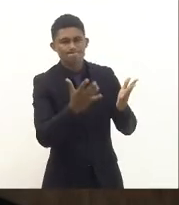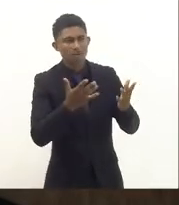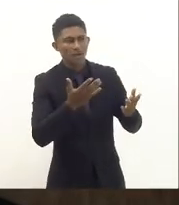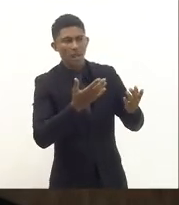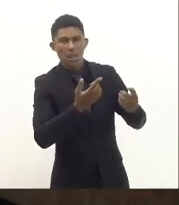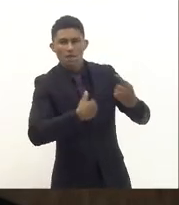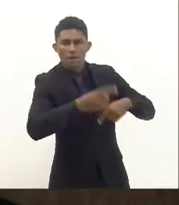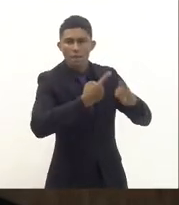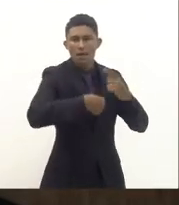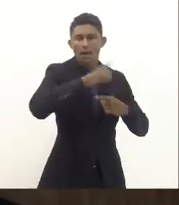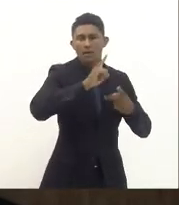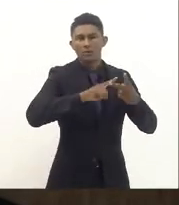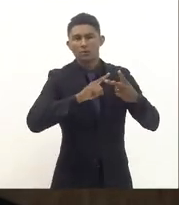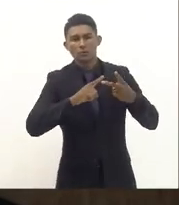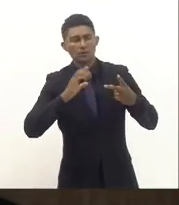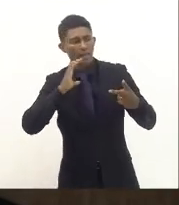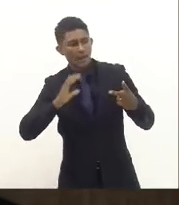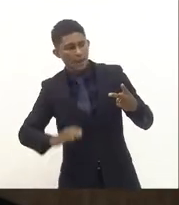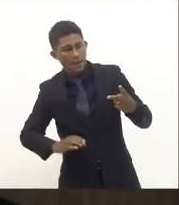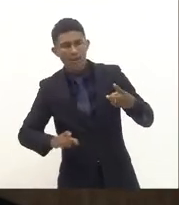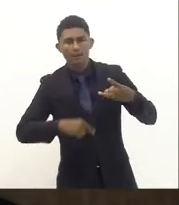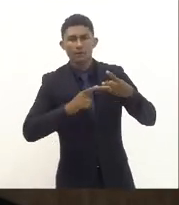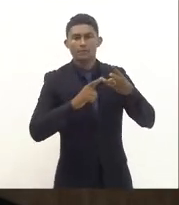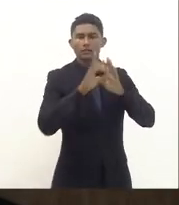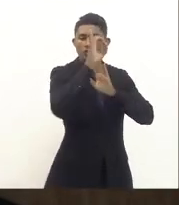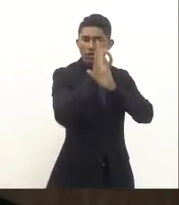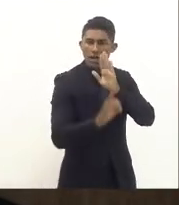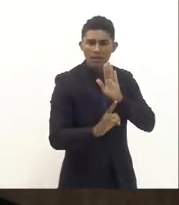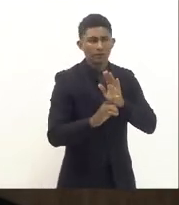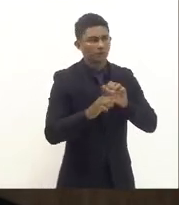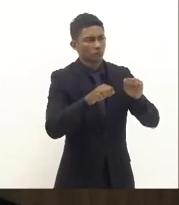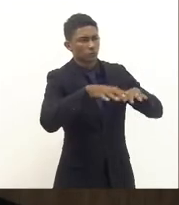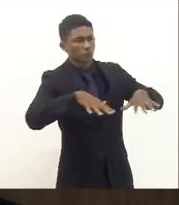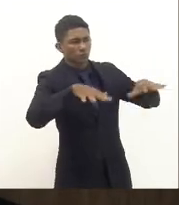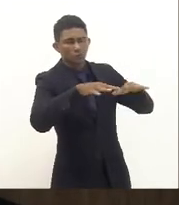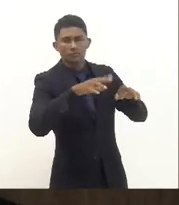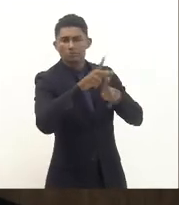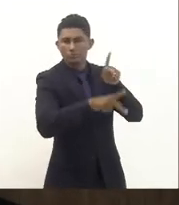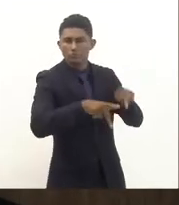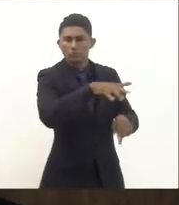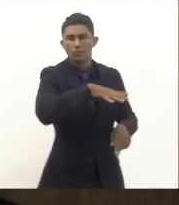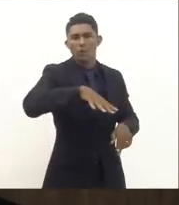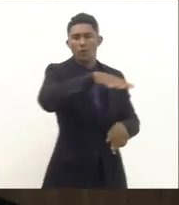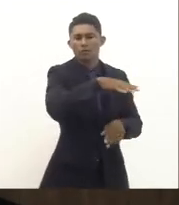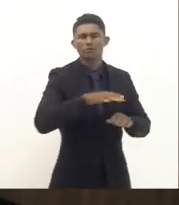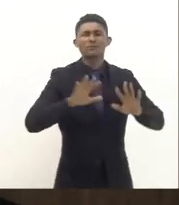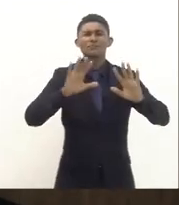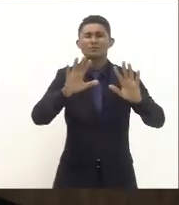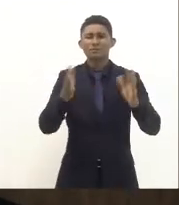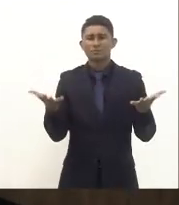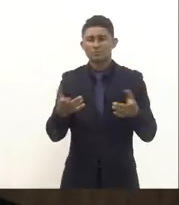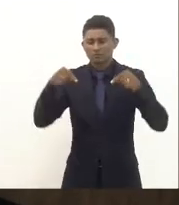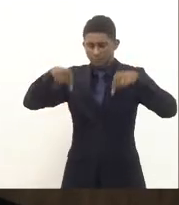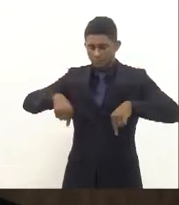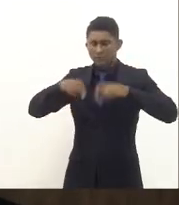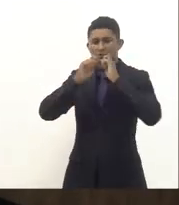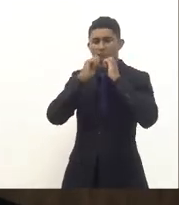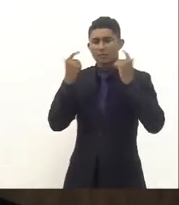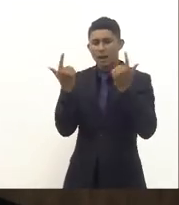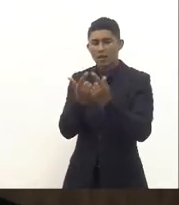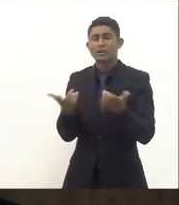e direito dos territórios de favela em vários populares agora de fato é um contraponto enquanto a Assembleia Legislativa